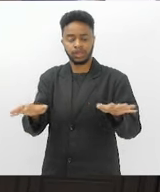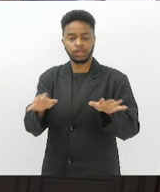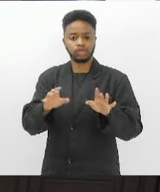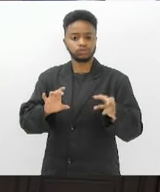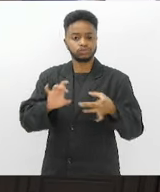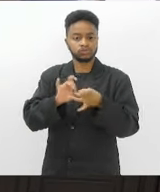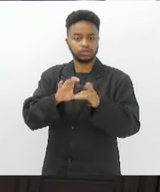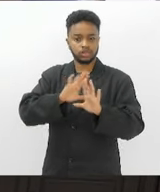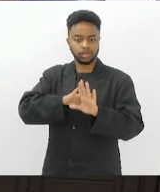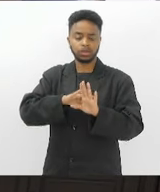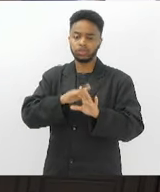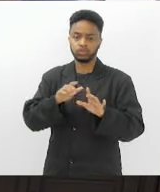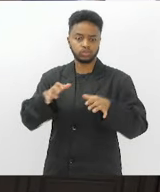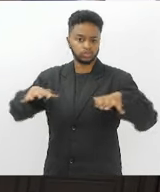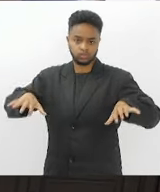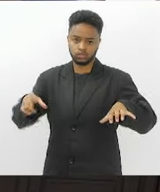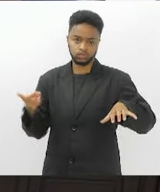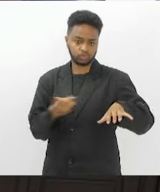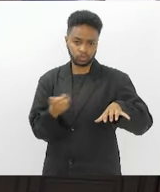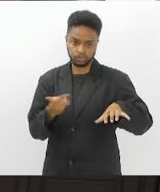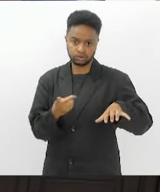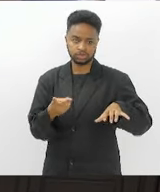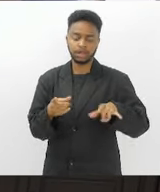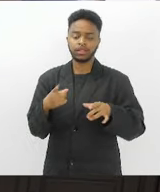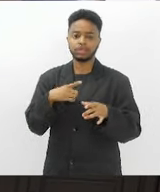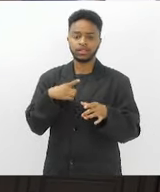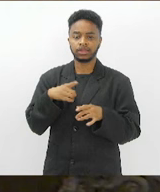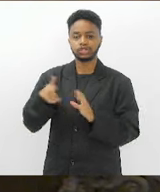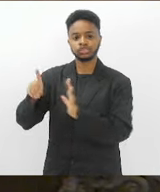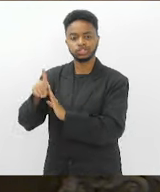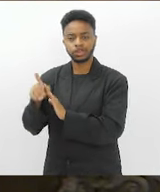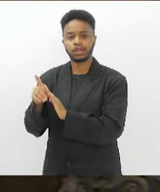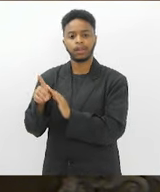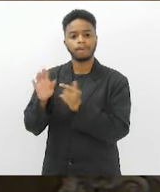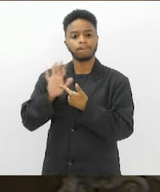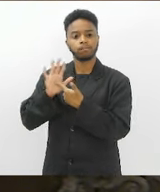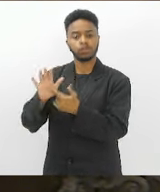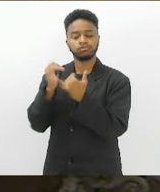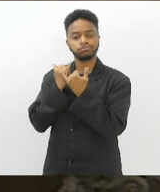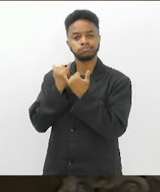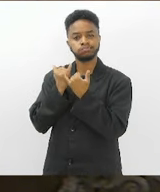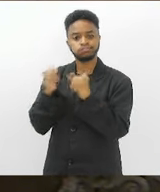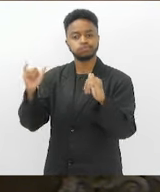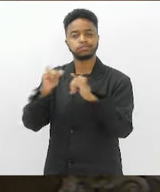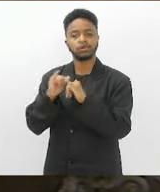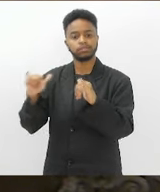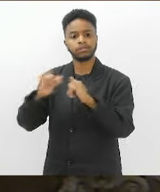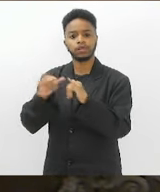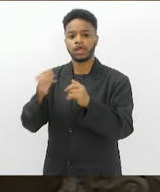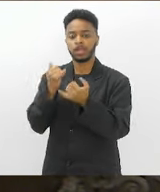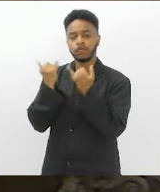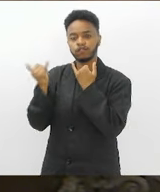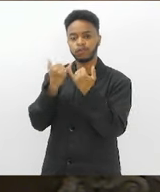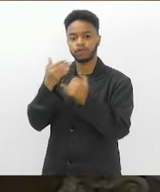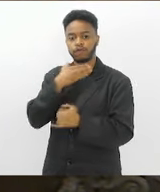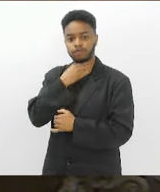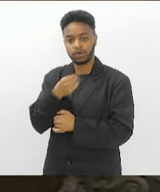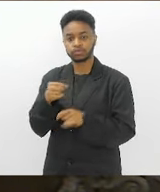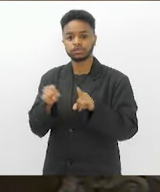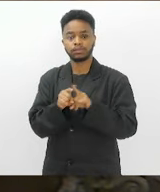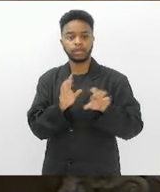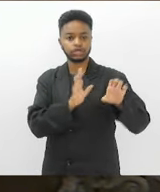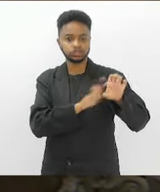da extrema-direita, com fake news, falando mentiras, distorcendo a verdade. E o jornalismo da